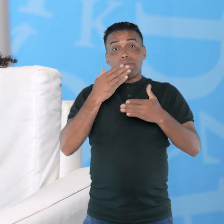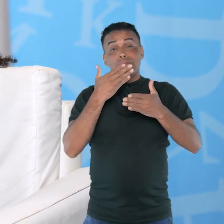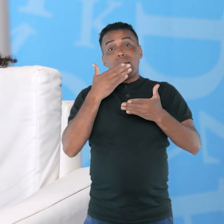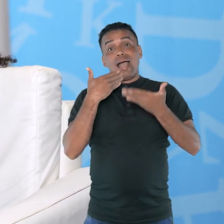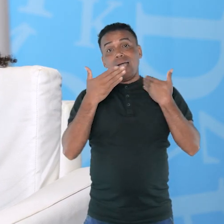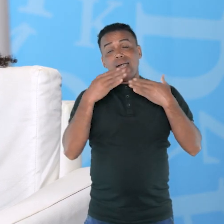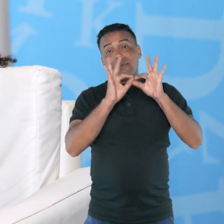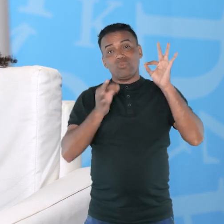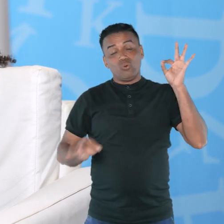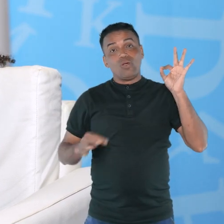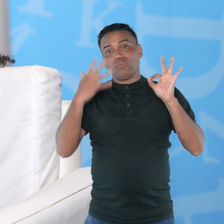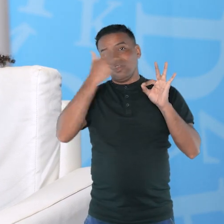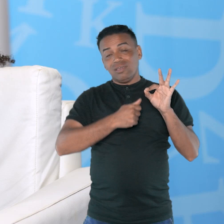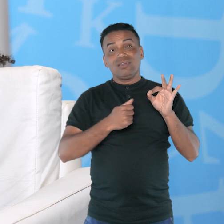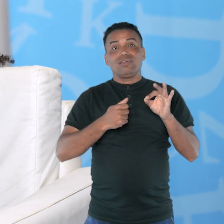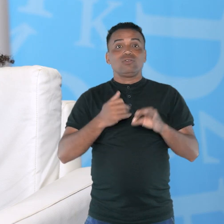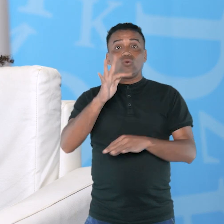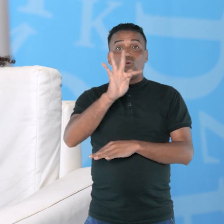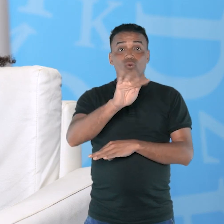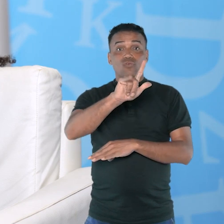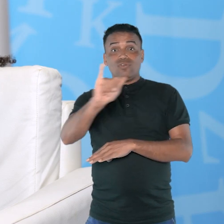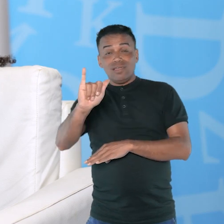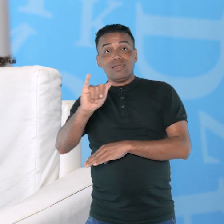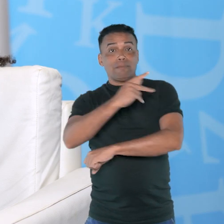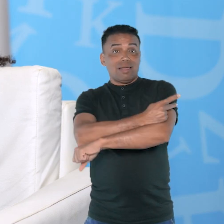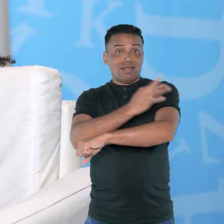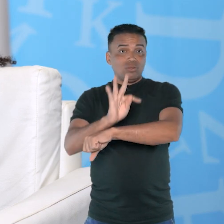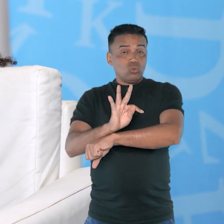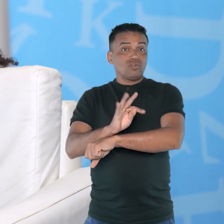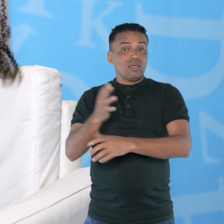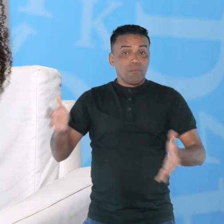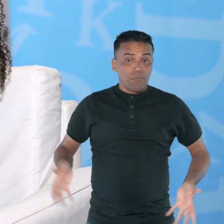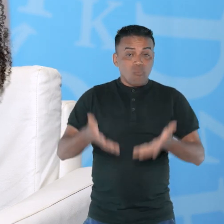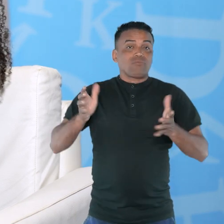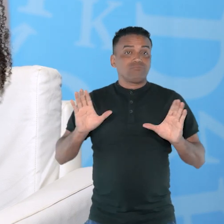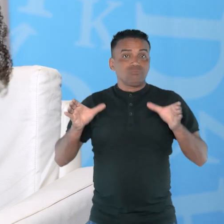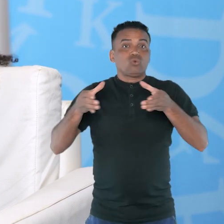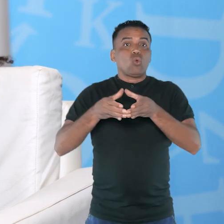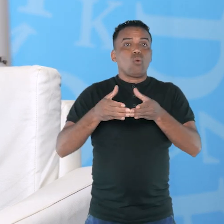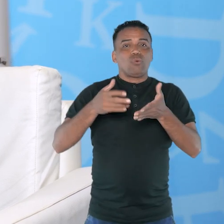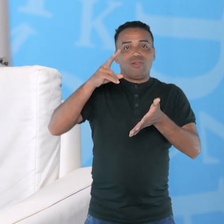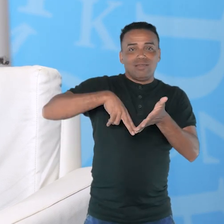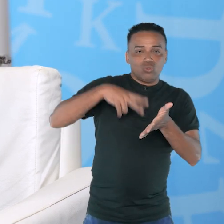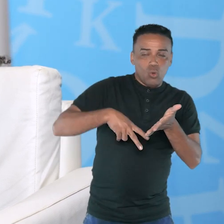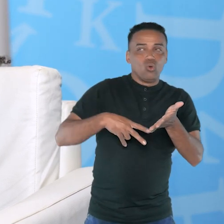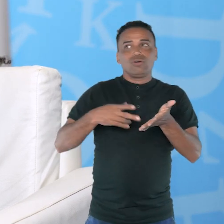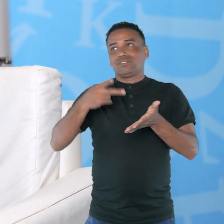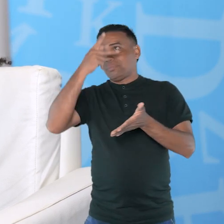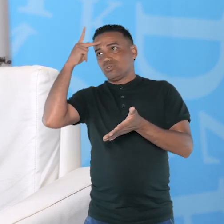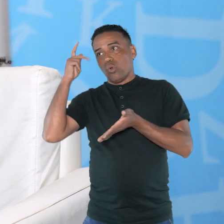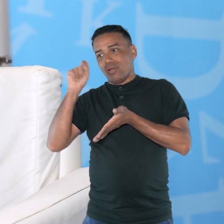Fliparacatu é bonita também, porque você promove o encontro de leitores, você a oportunidade de você encontrar os autores.